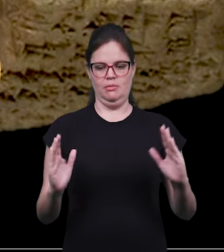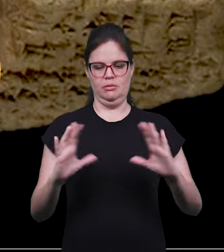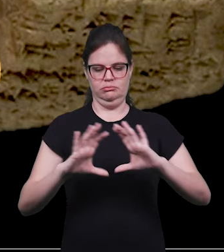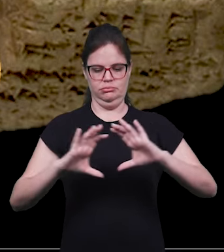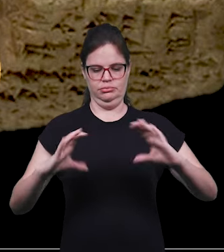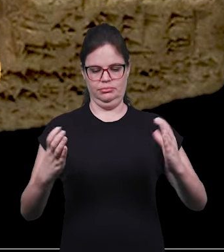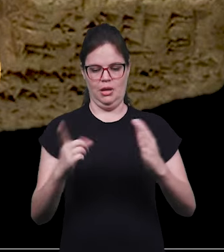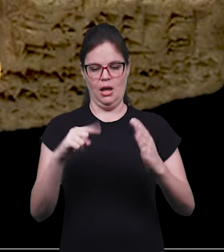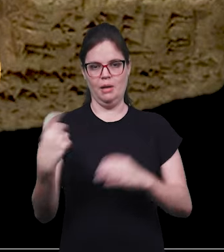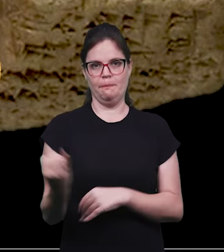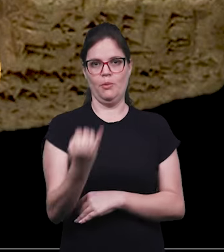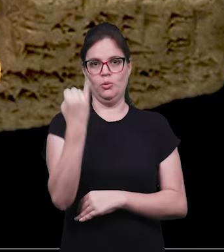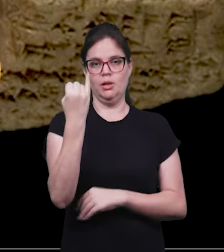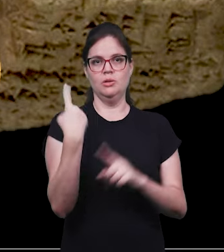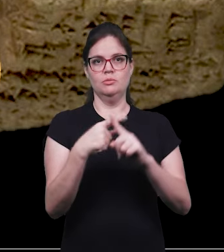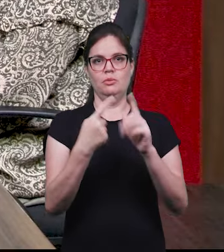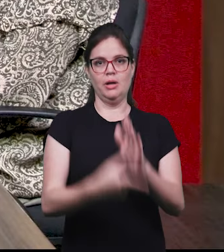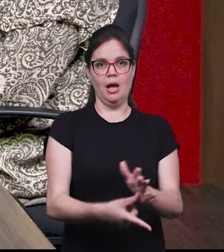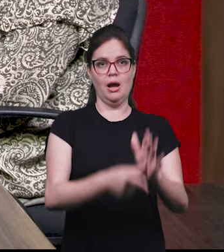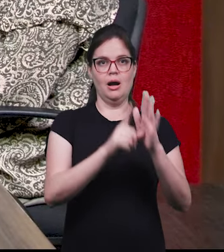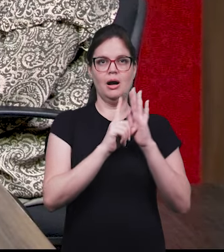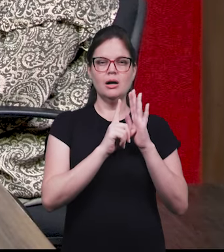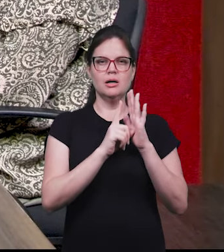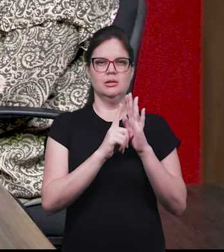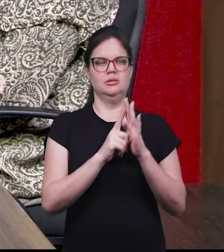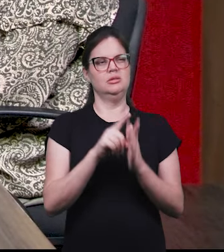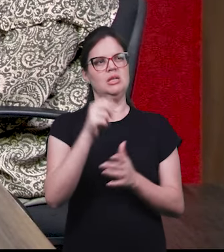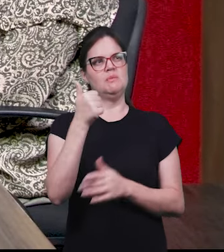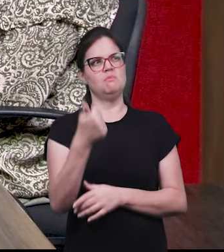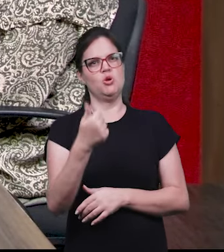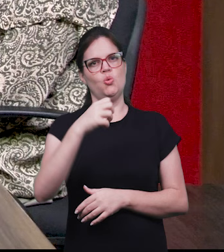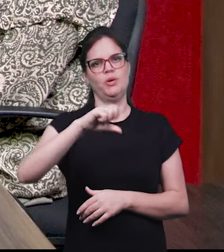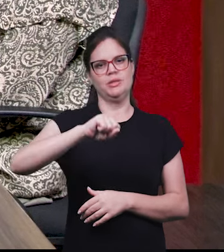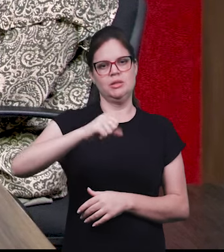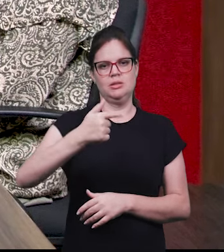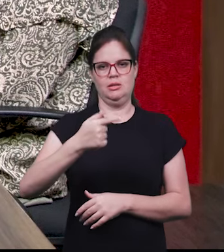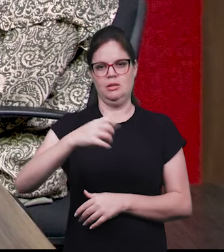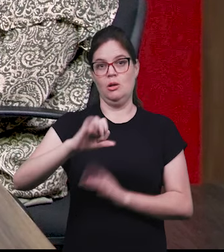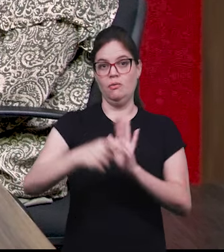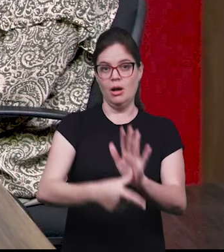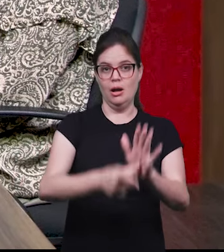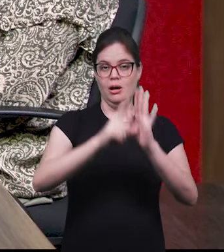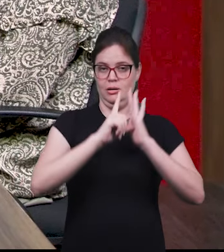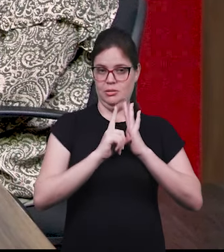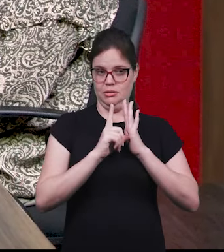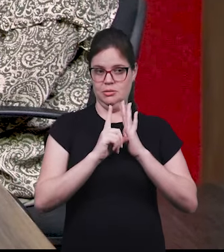quê? Porque antes da descoberta desse cilindro, 1879, quando o doutor João falou muito bem,